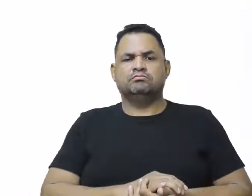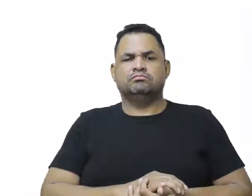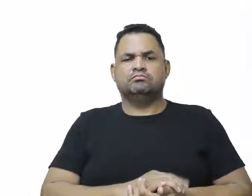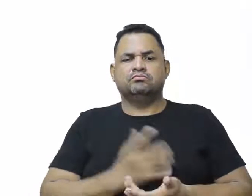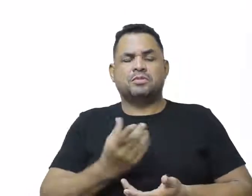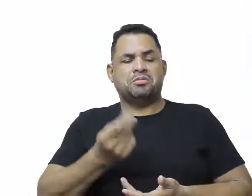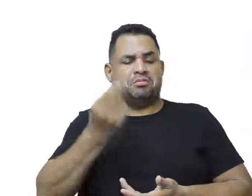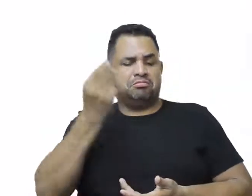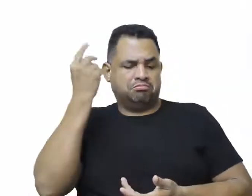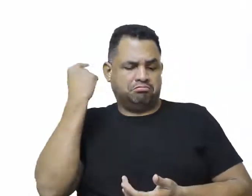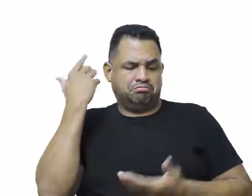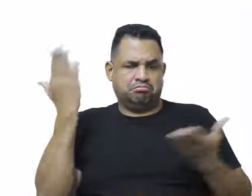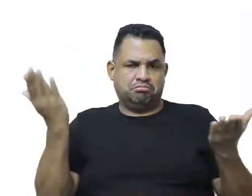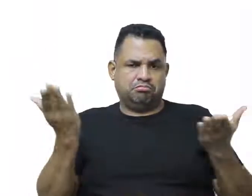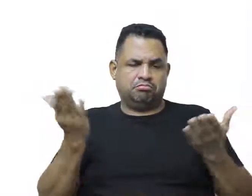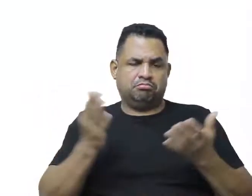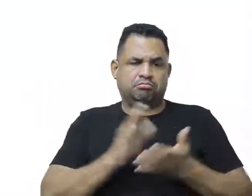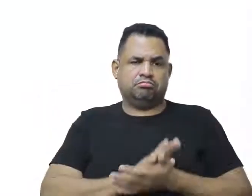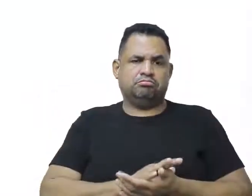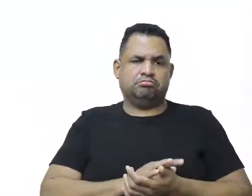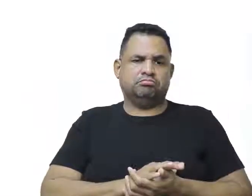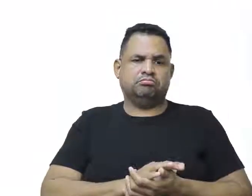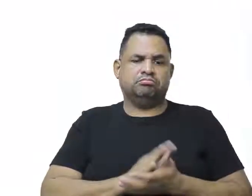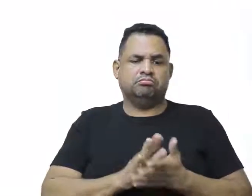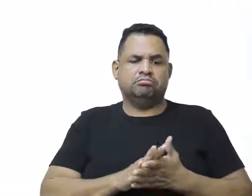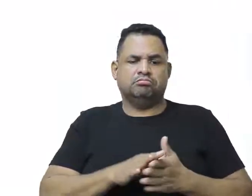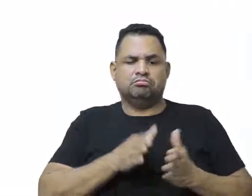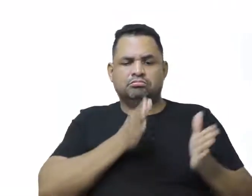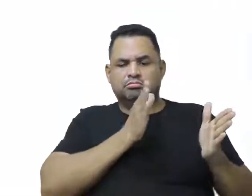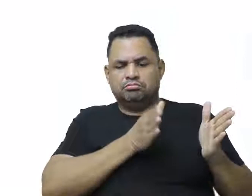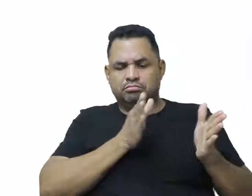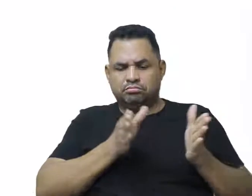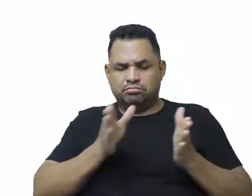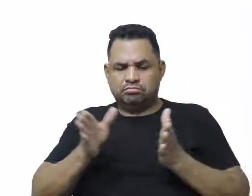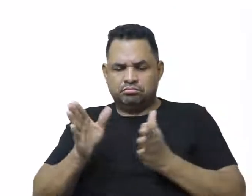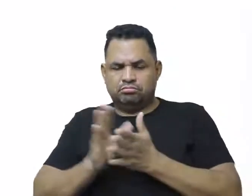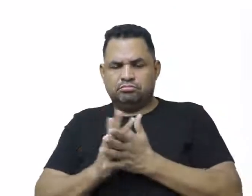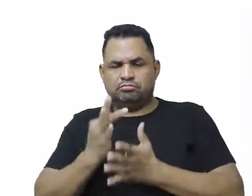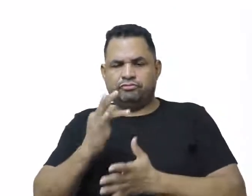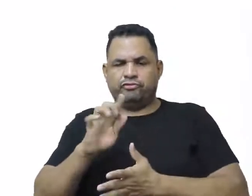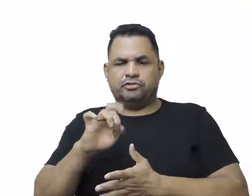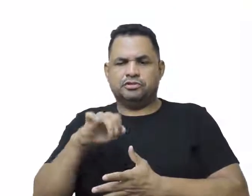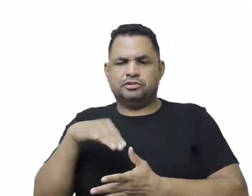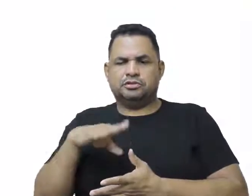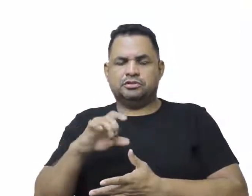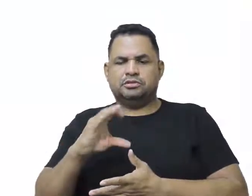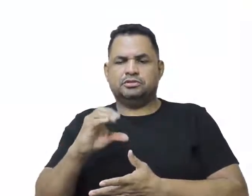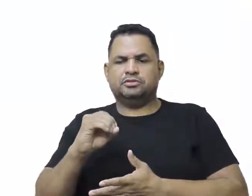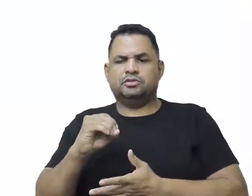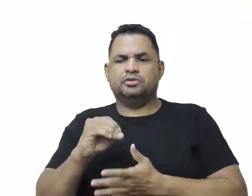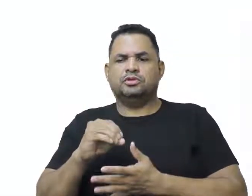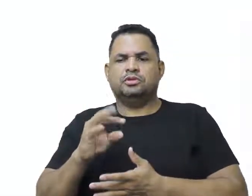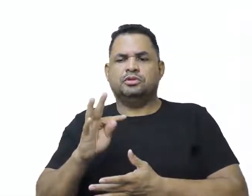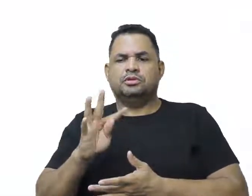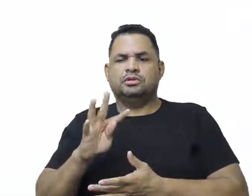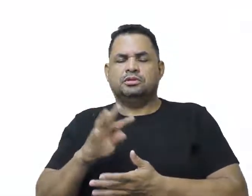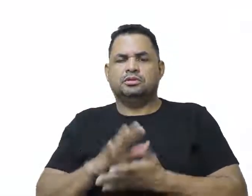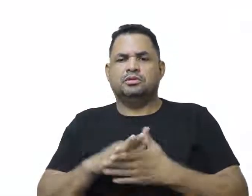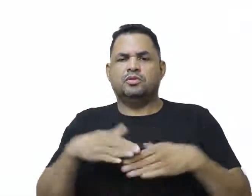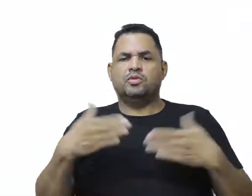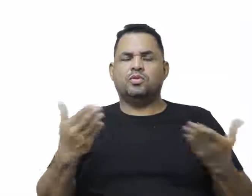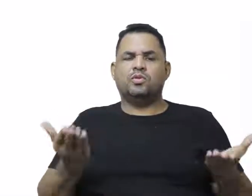como era antigamente né ali como nas esteiras do fordismo taylorismo né que ela visão que tinha antigamente